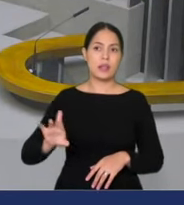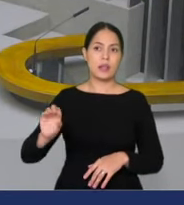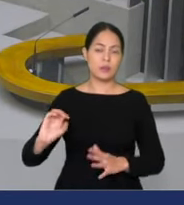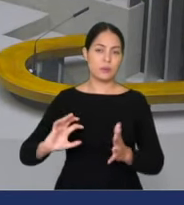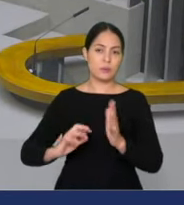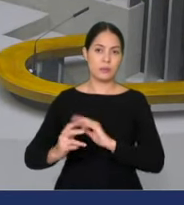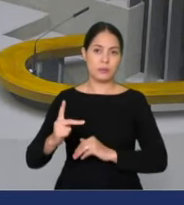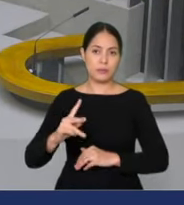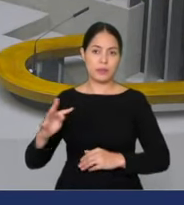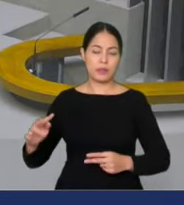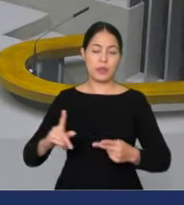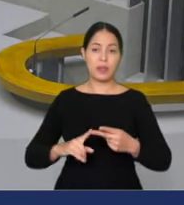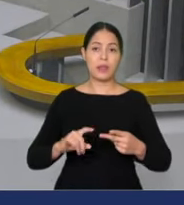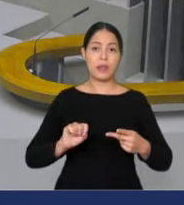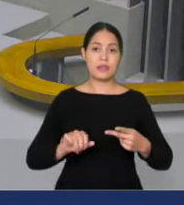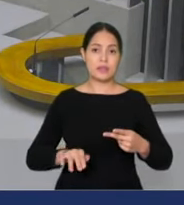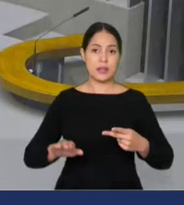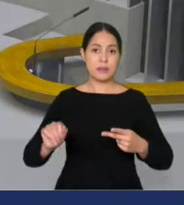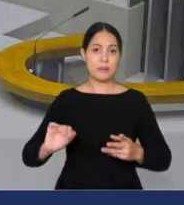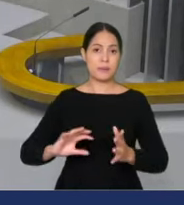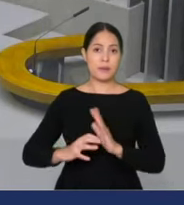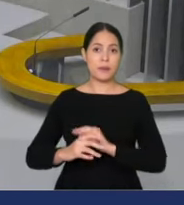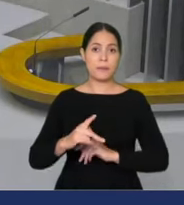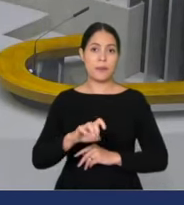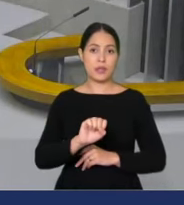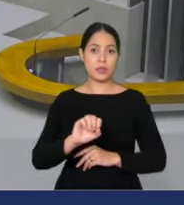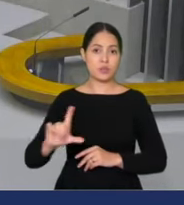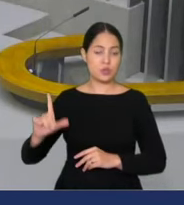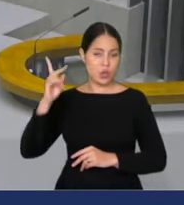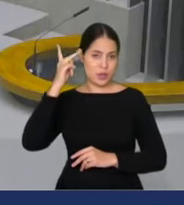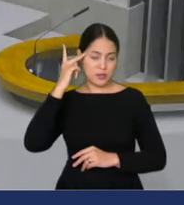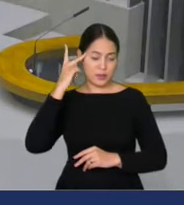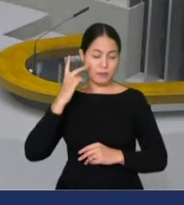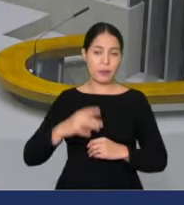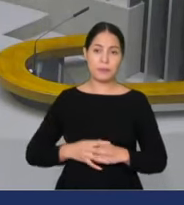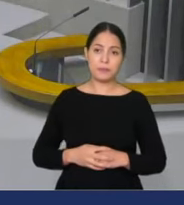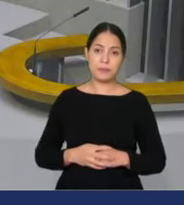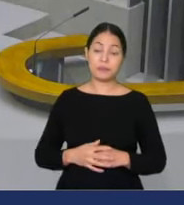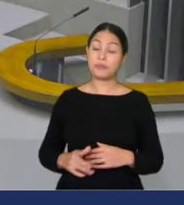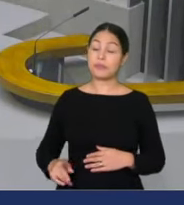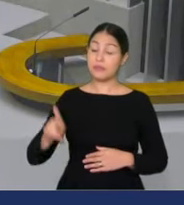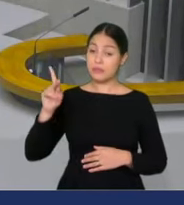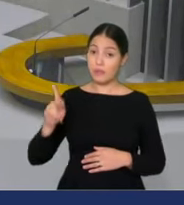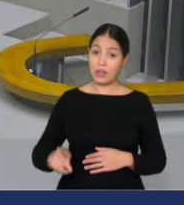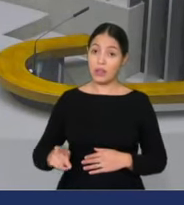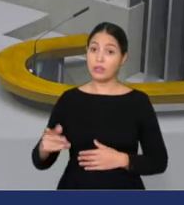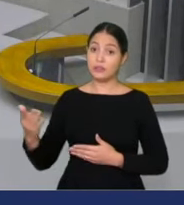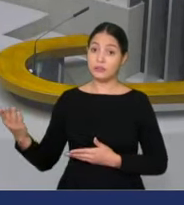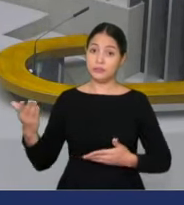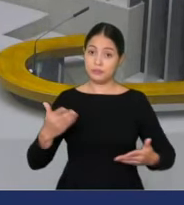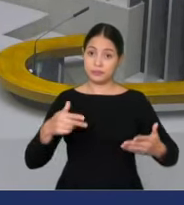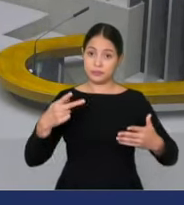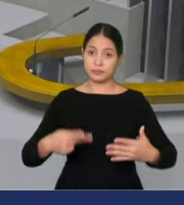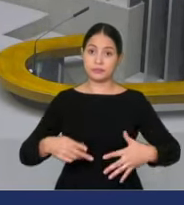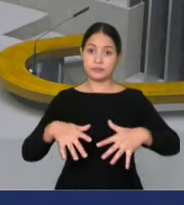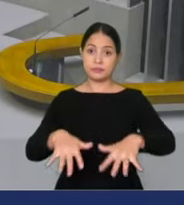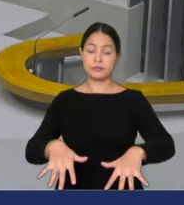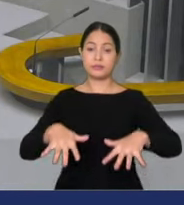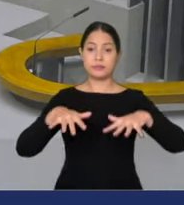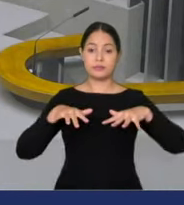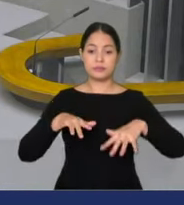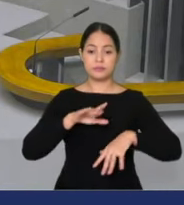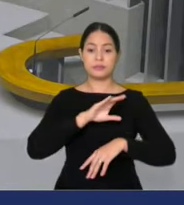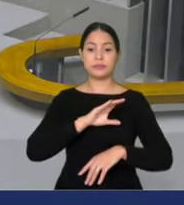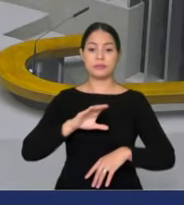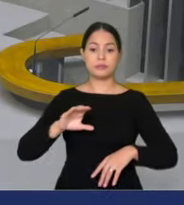Paulo. E esta audiência tem convidados que vão debater, juntamente com os deputados, a política energética